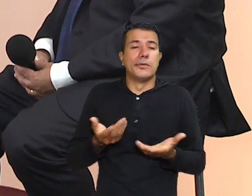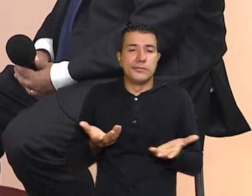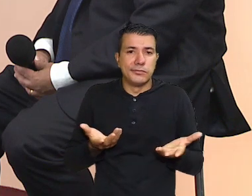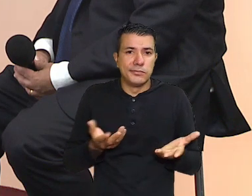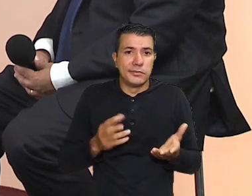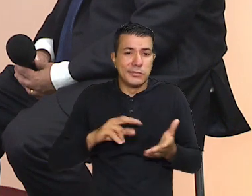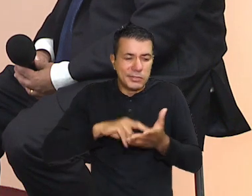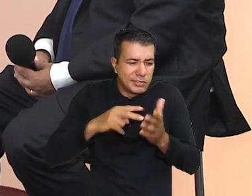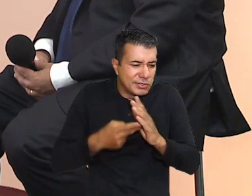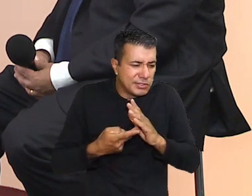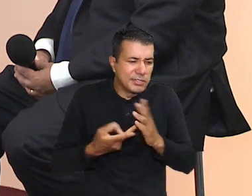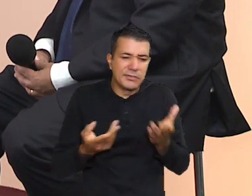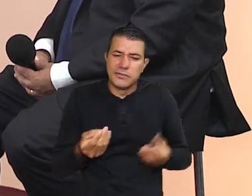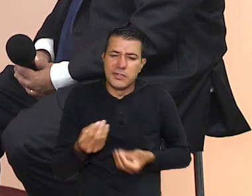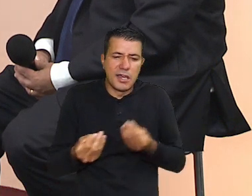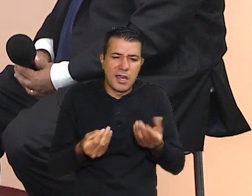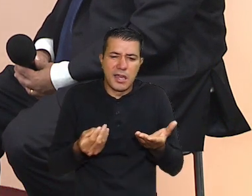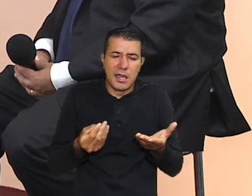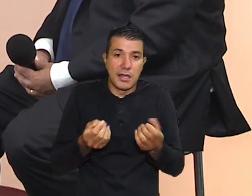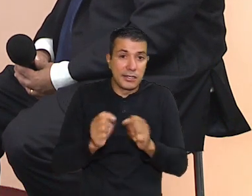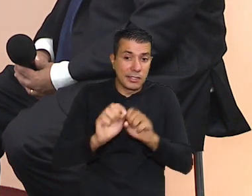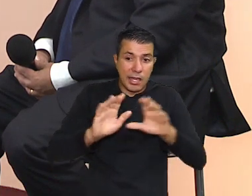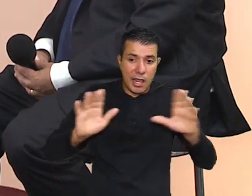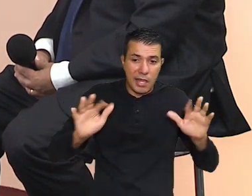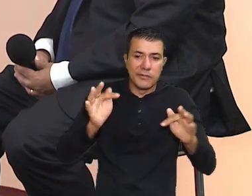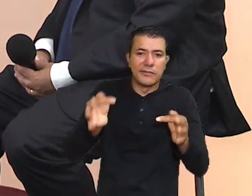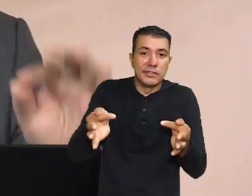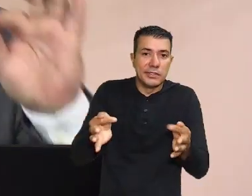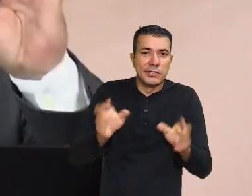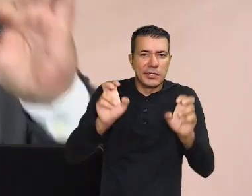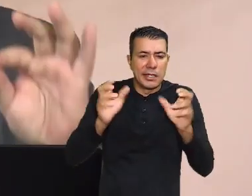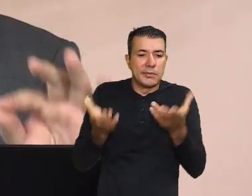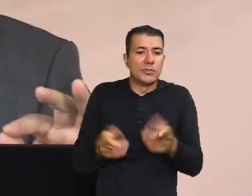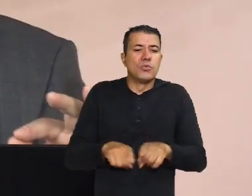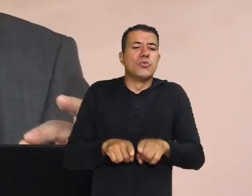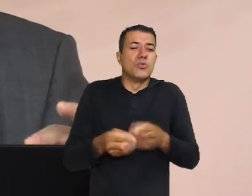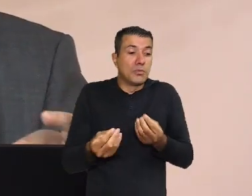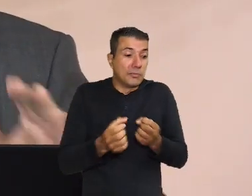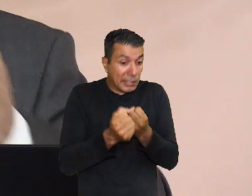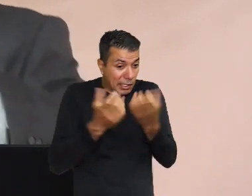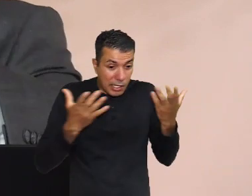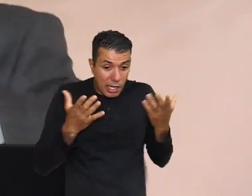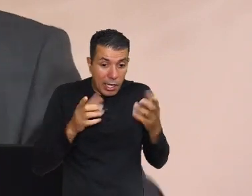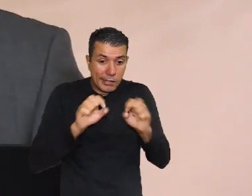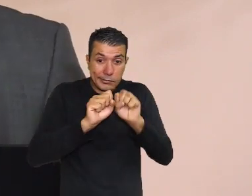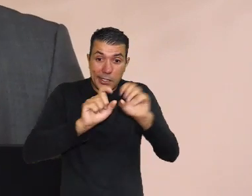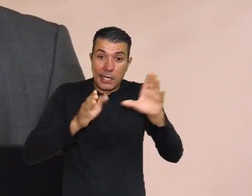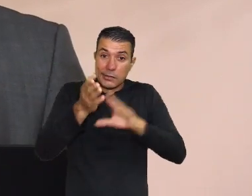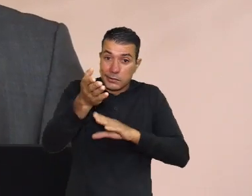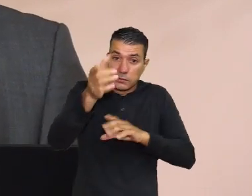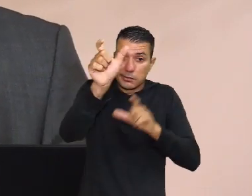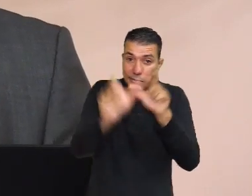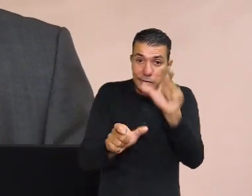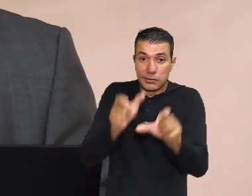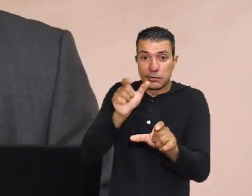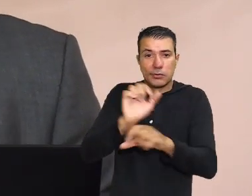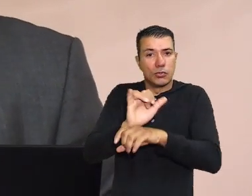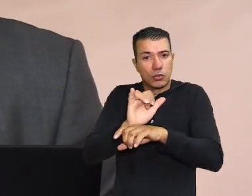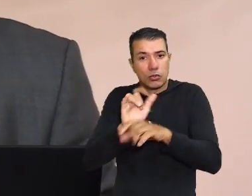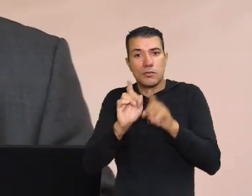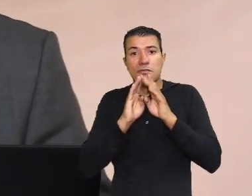precisa ficar claro. Nós vamos partir agora para o encerramento desse tema, mas isso precisa ficar claro na mente das pessoas que estão nos